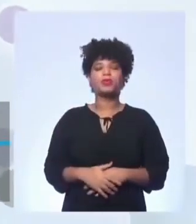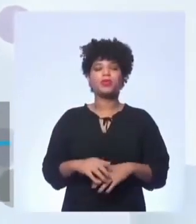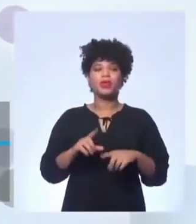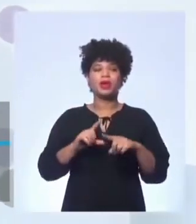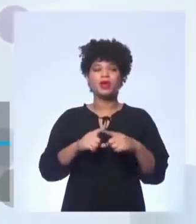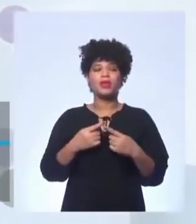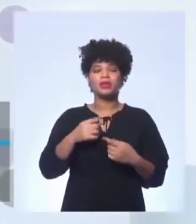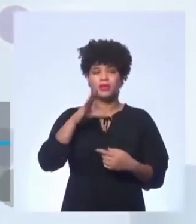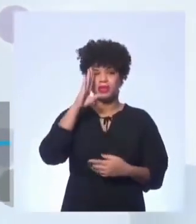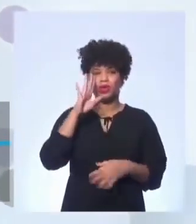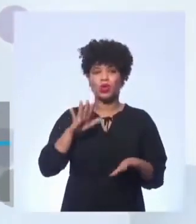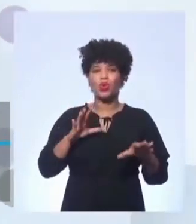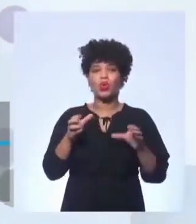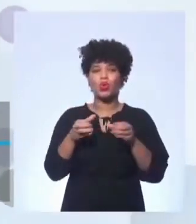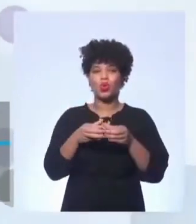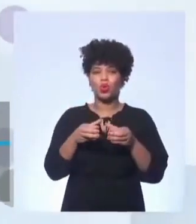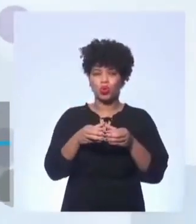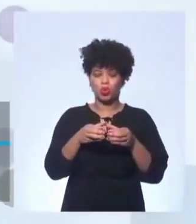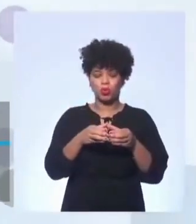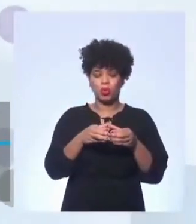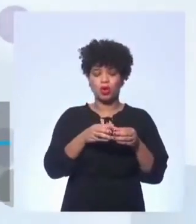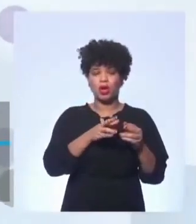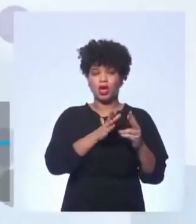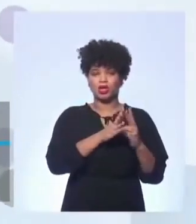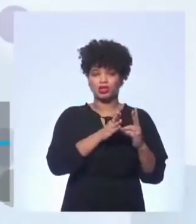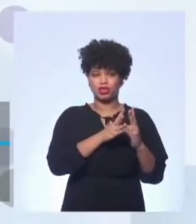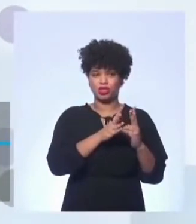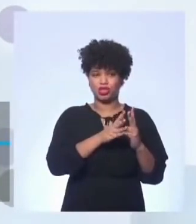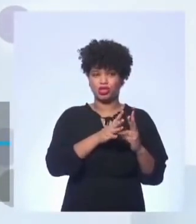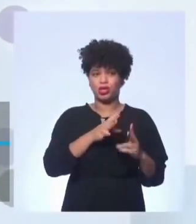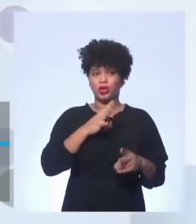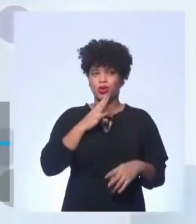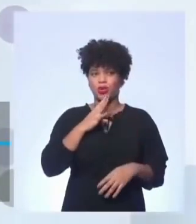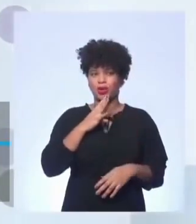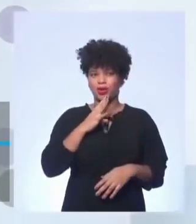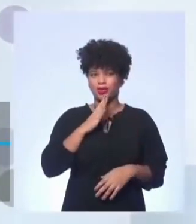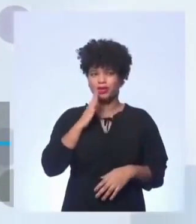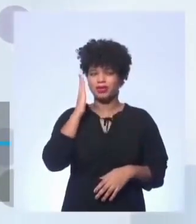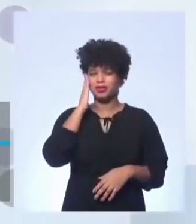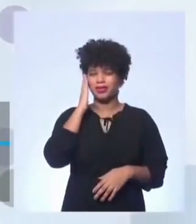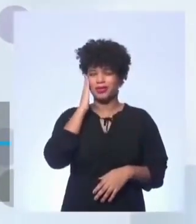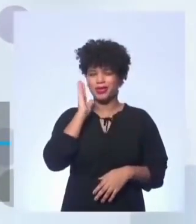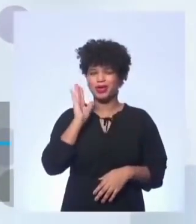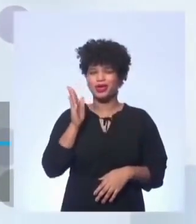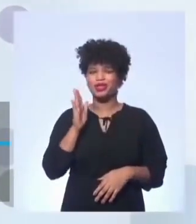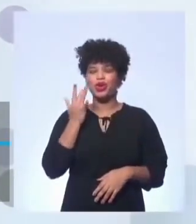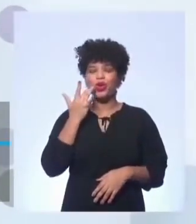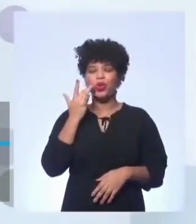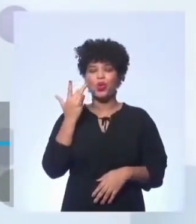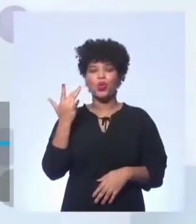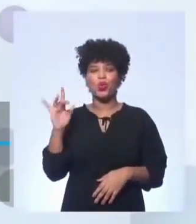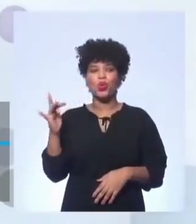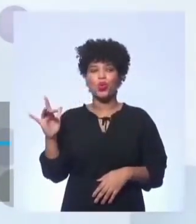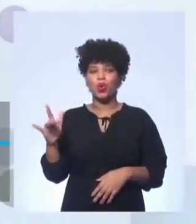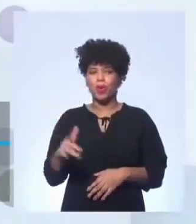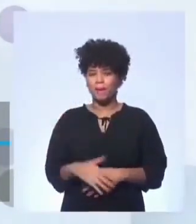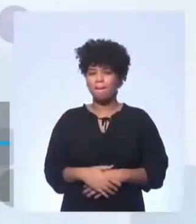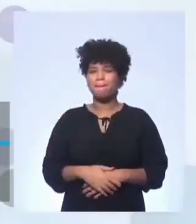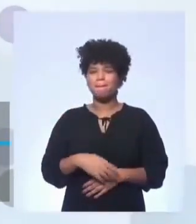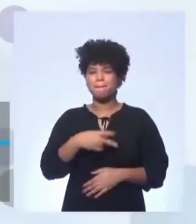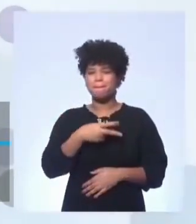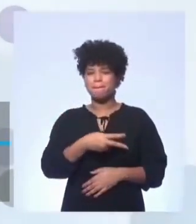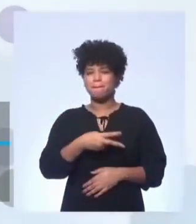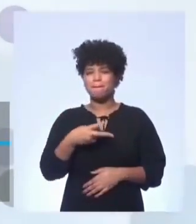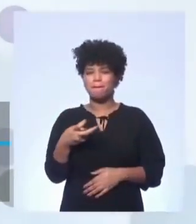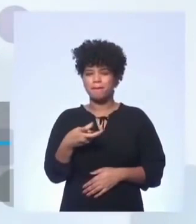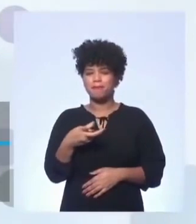o fato dos indígenas já conhecerem e saberem o que é o ouro já é um sinal